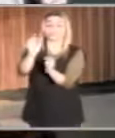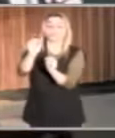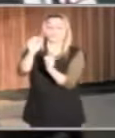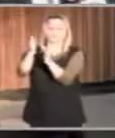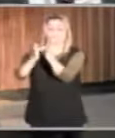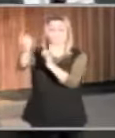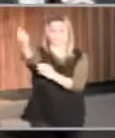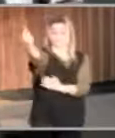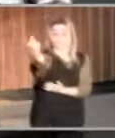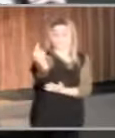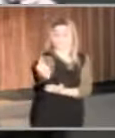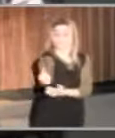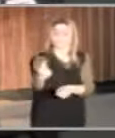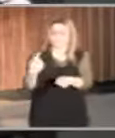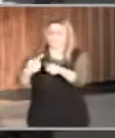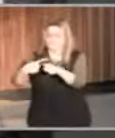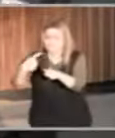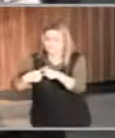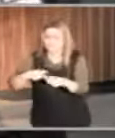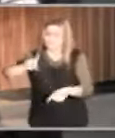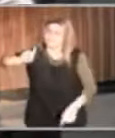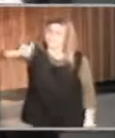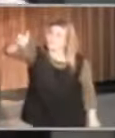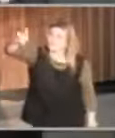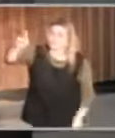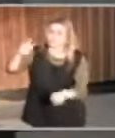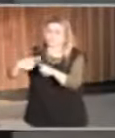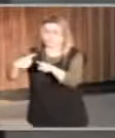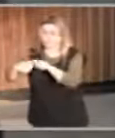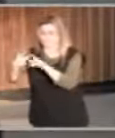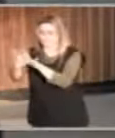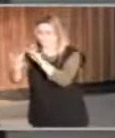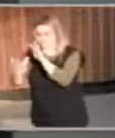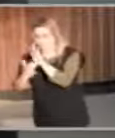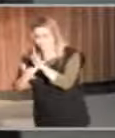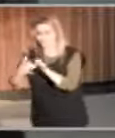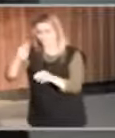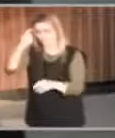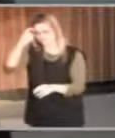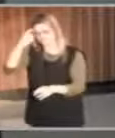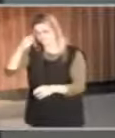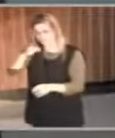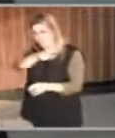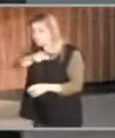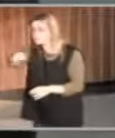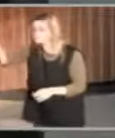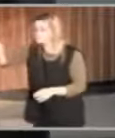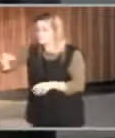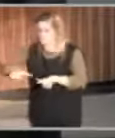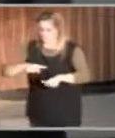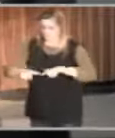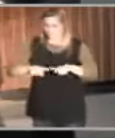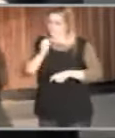porque que Jesus porque que Deus instituiu que você trabalha seis dias